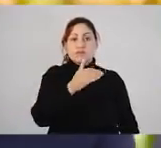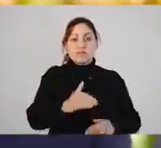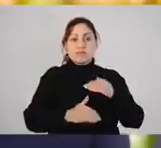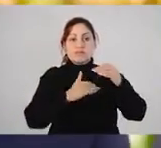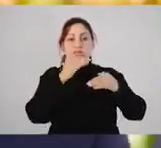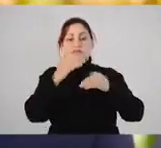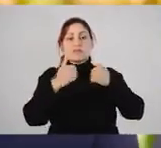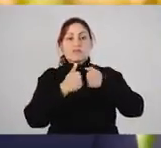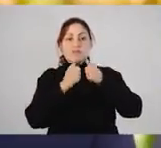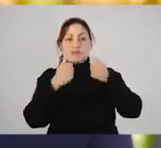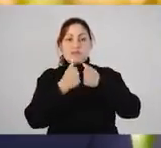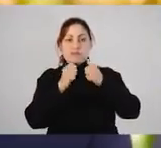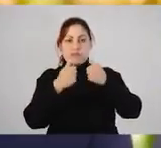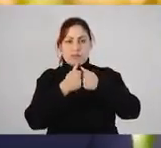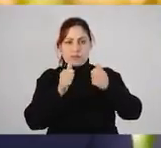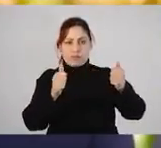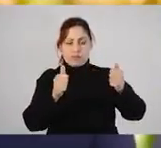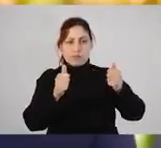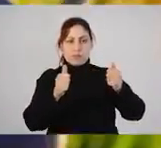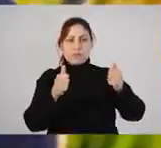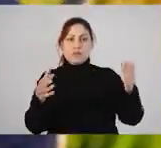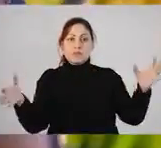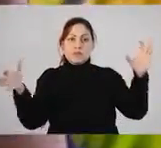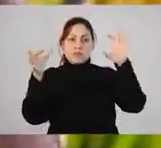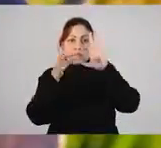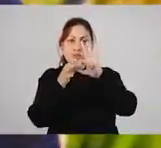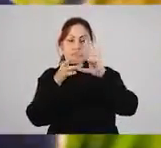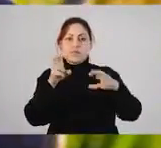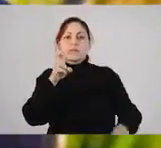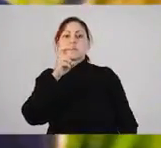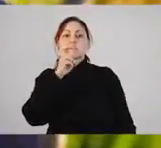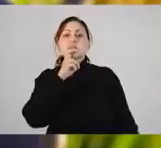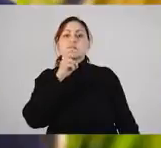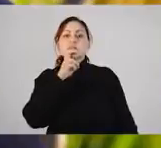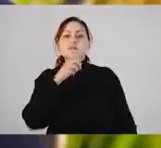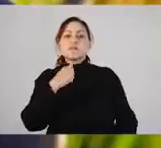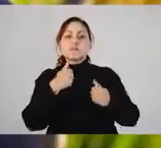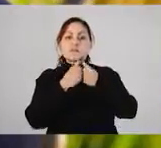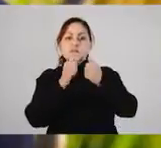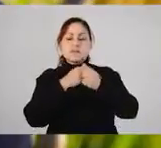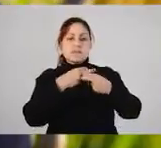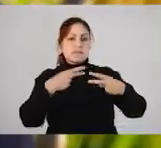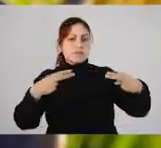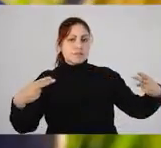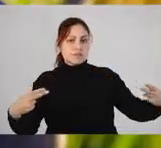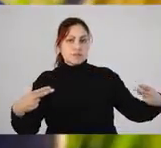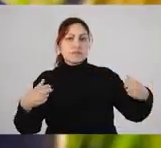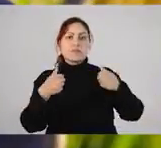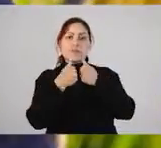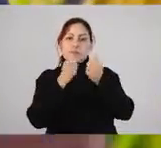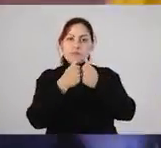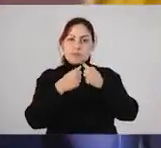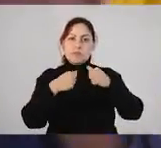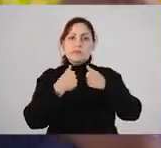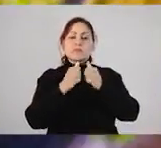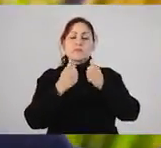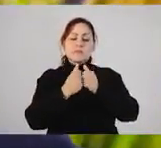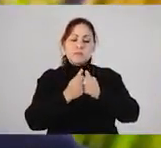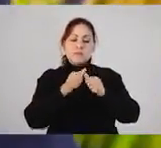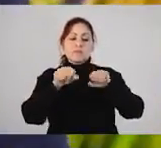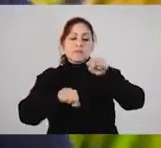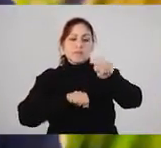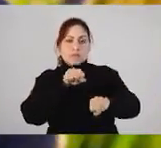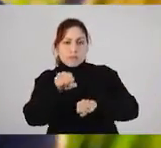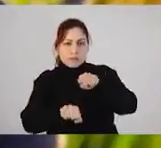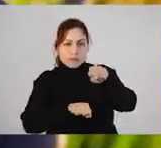e modernizar o transporte coletivo em Sorocaba, com o Conecta Sorocaba, integrando todos os modais, o transporte de